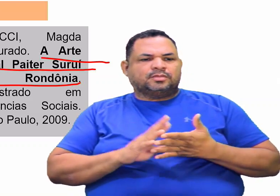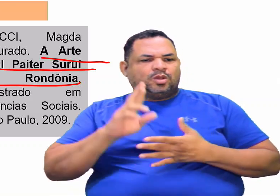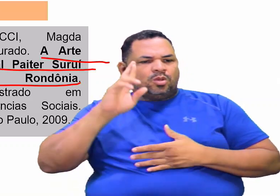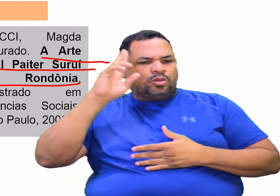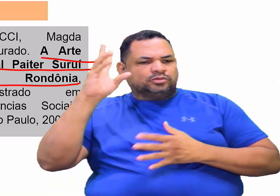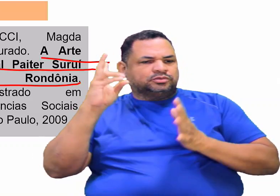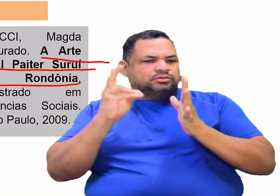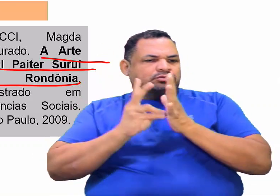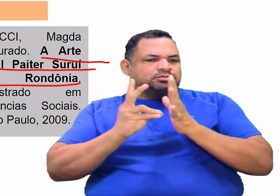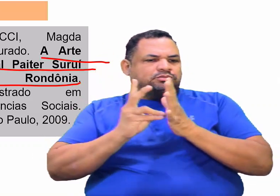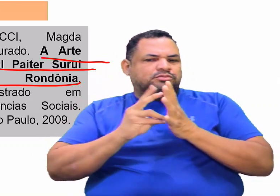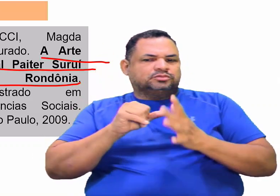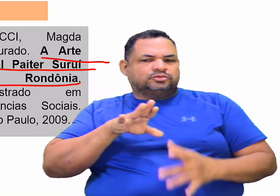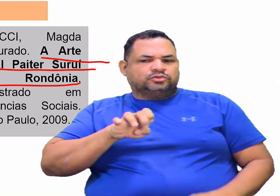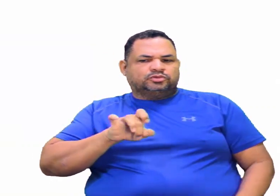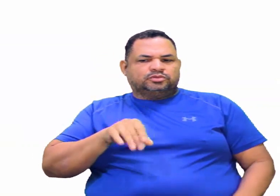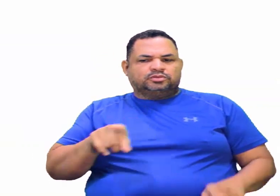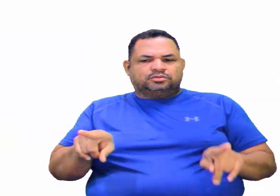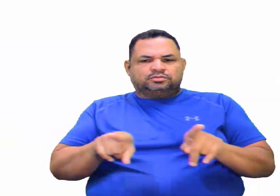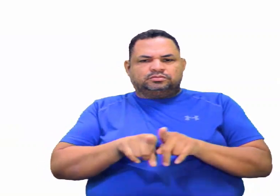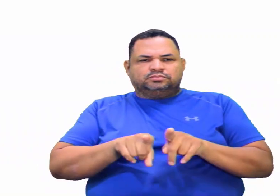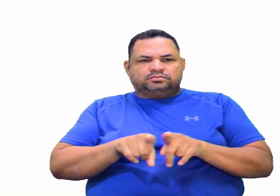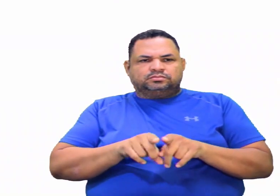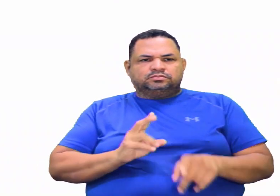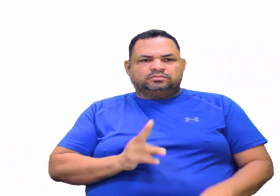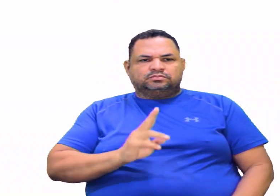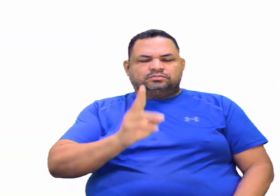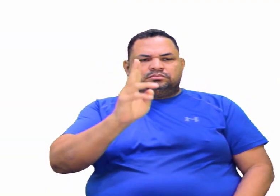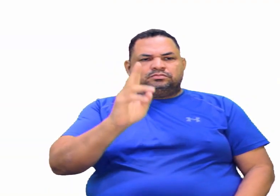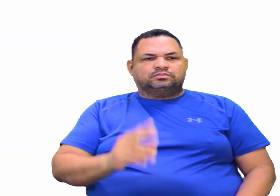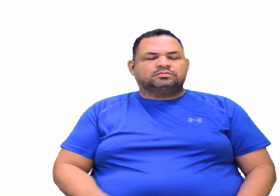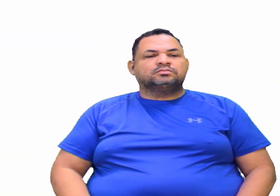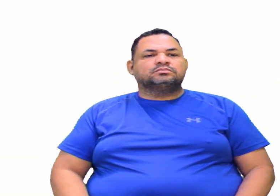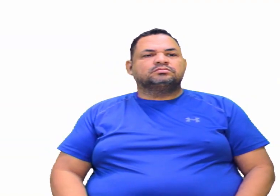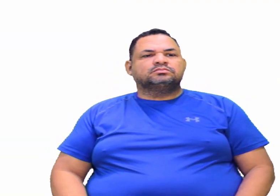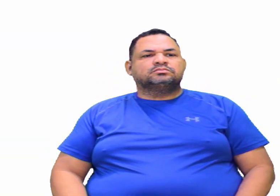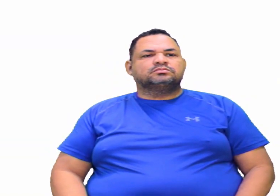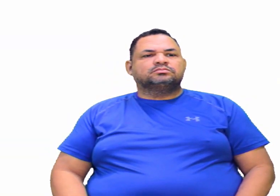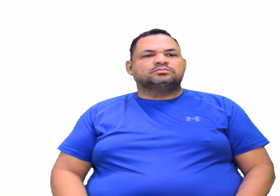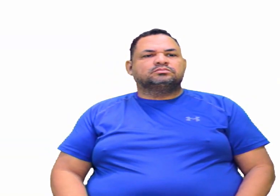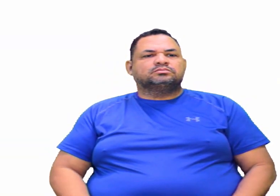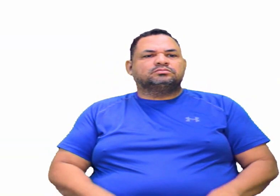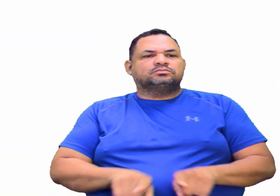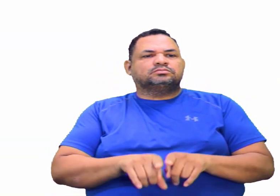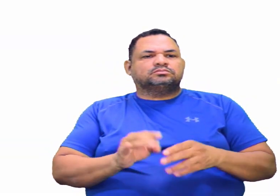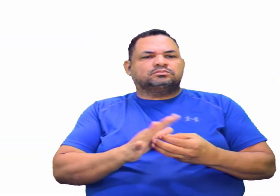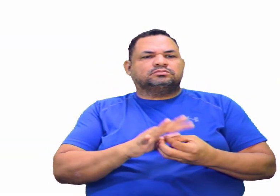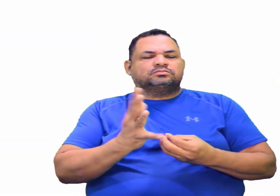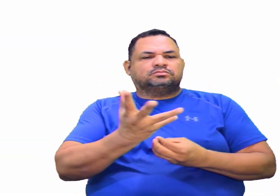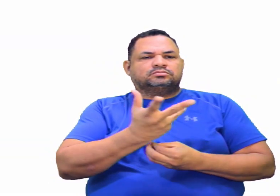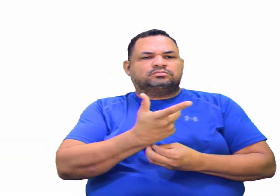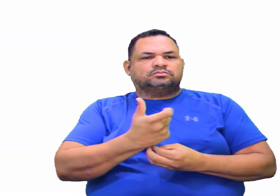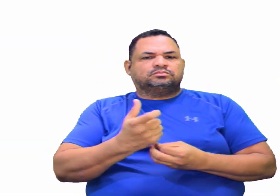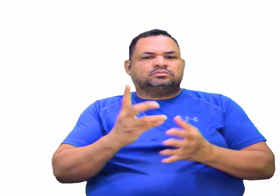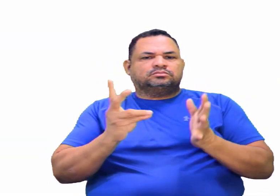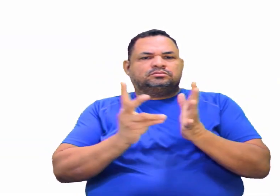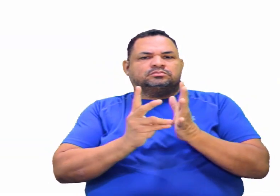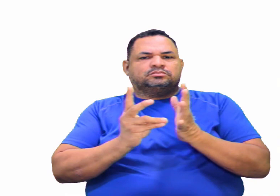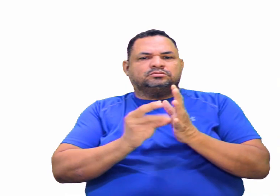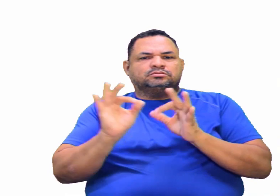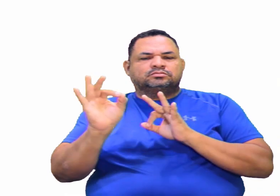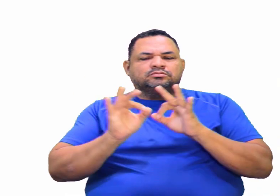Suruí. Seguindo, então, nós temos que a arte indígena é uma arte que